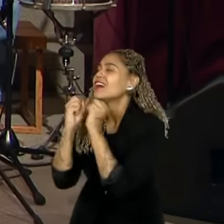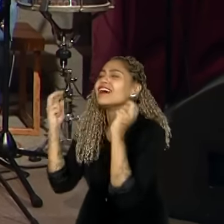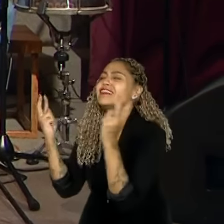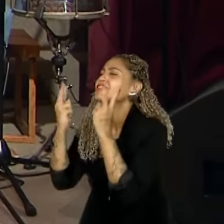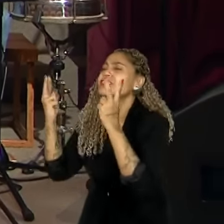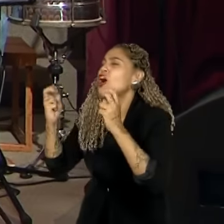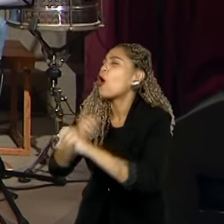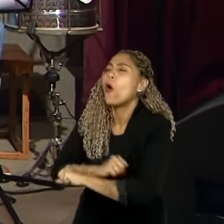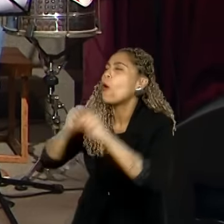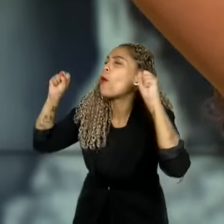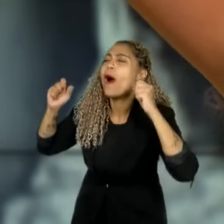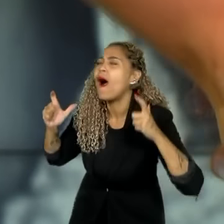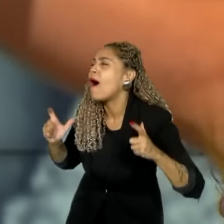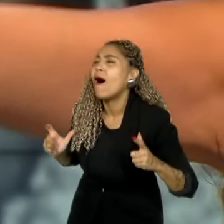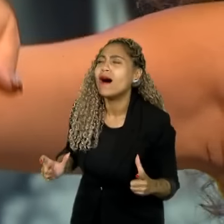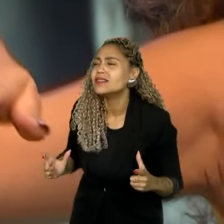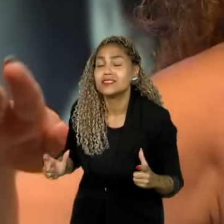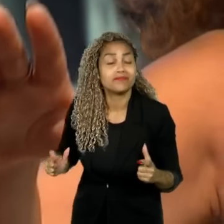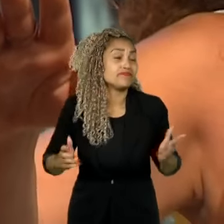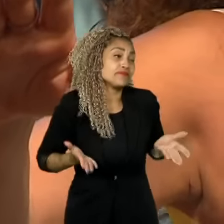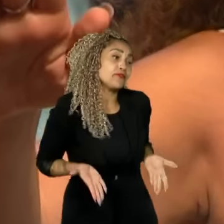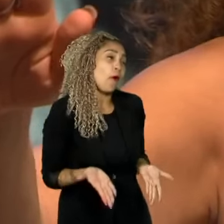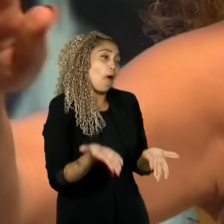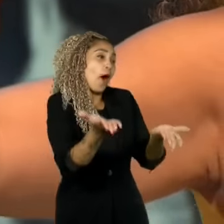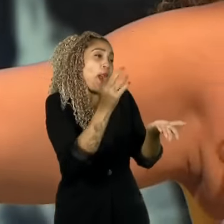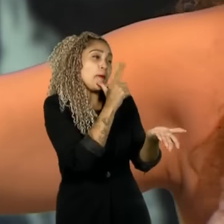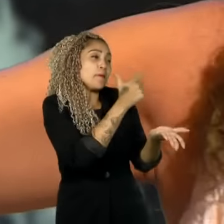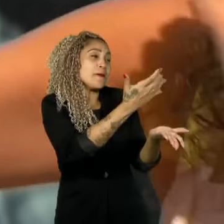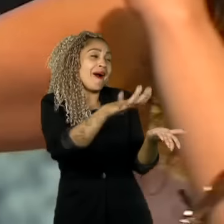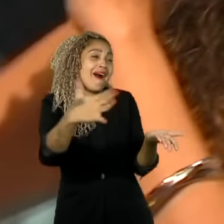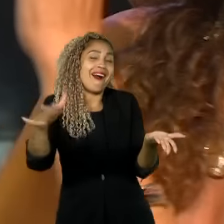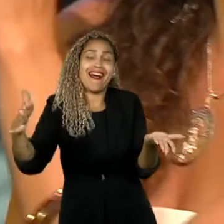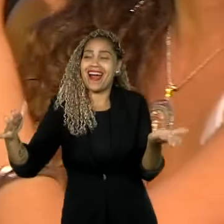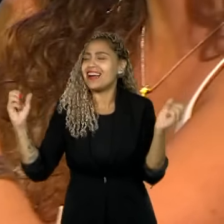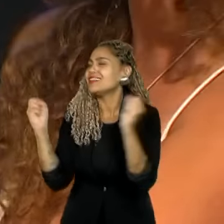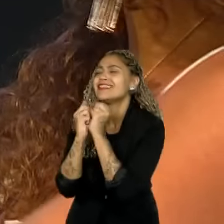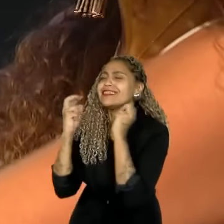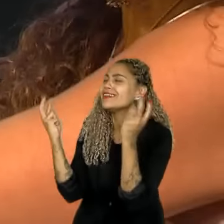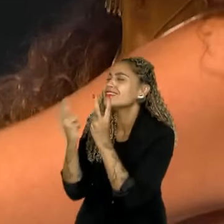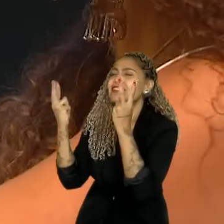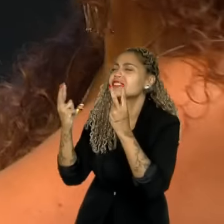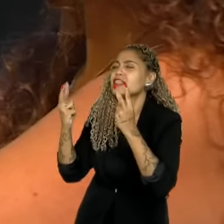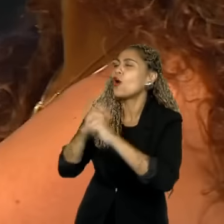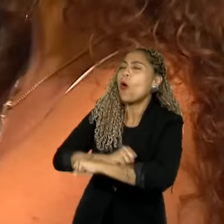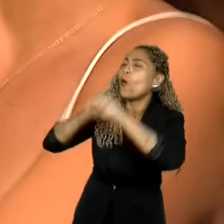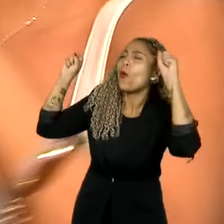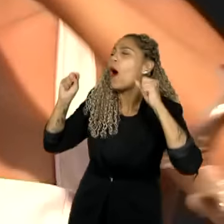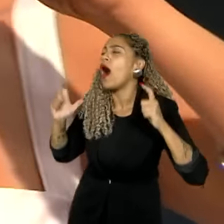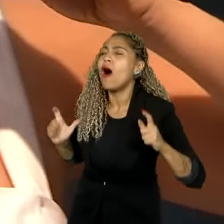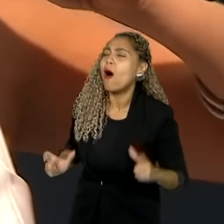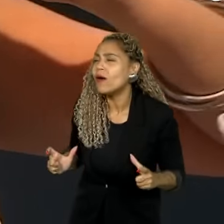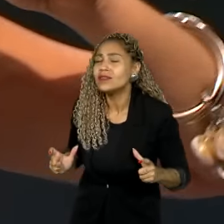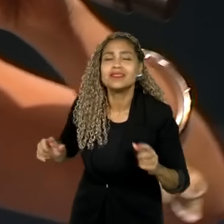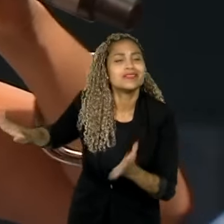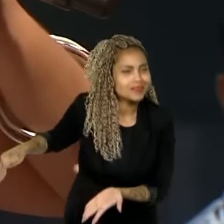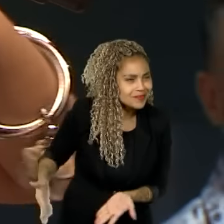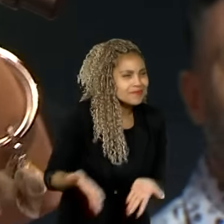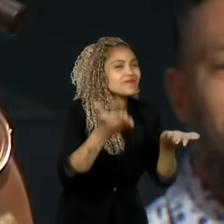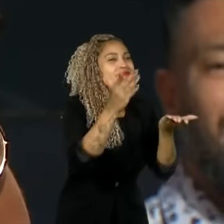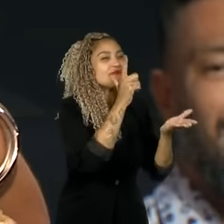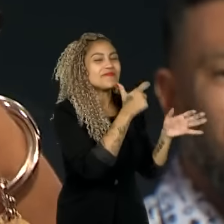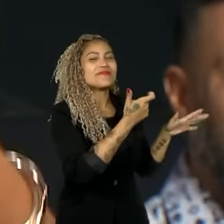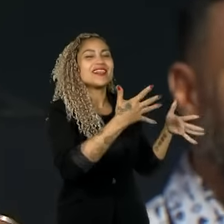cadê Ogum? Foi pro mar. Iansã, cadê Ogum? Foi